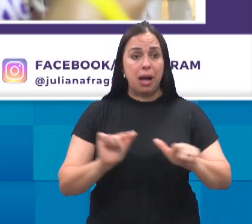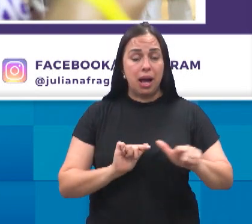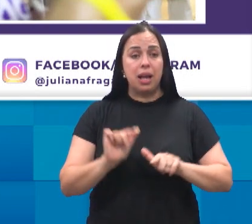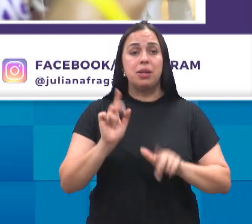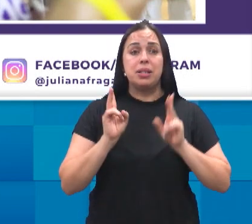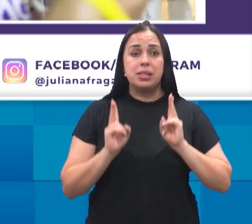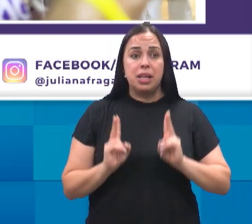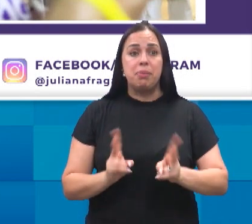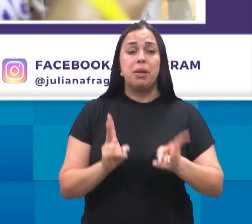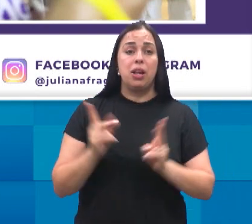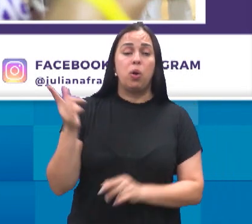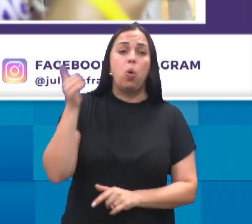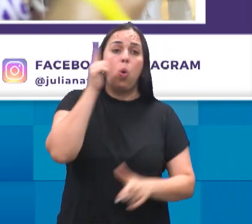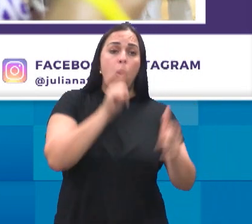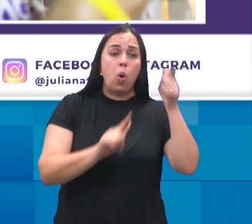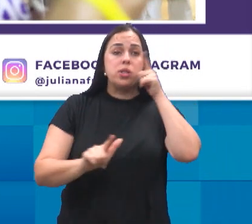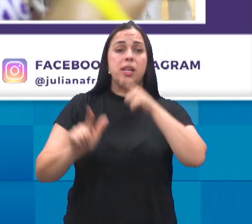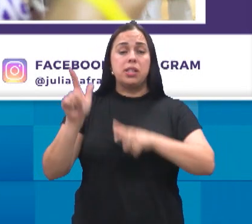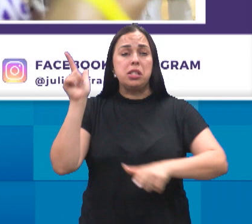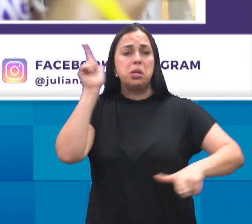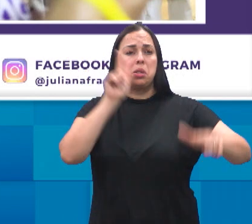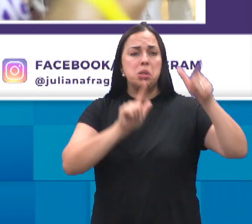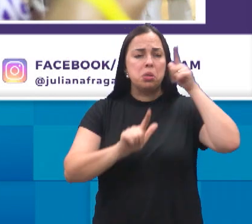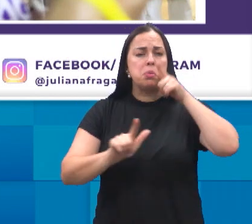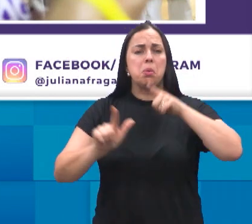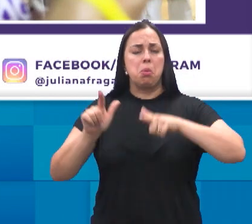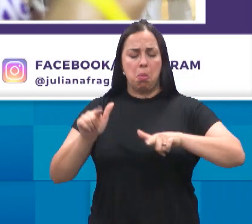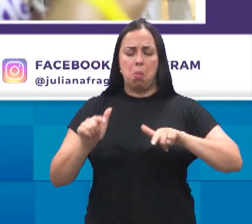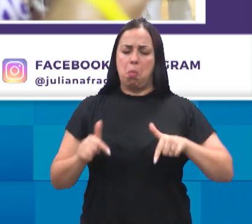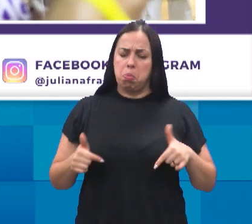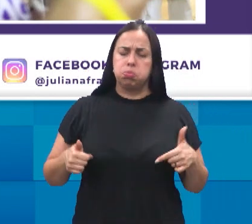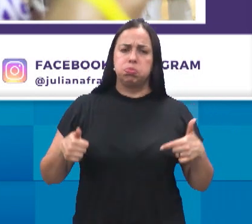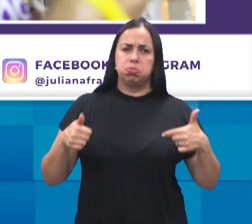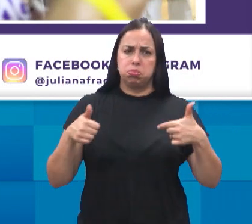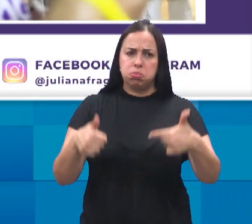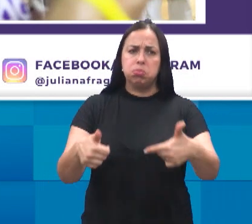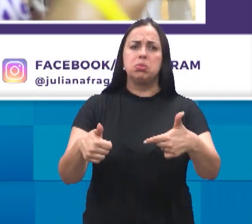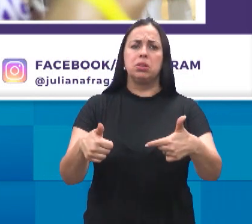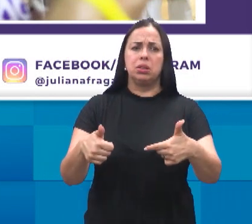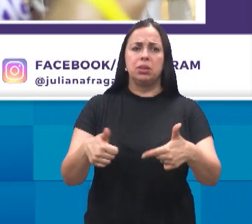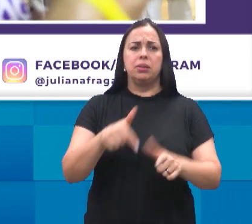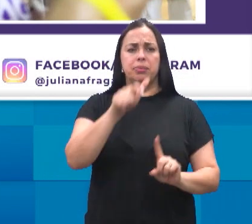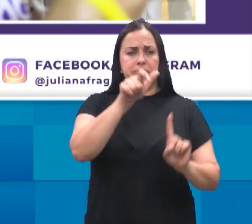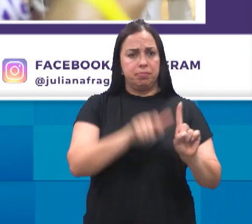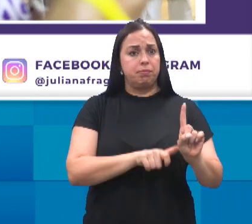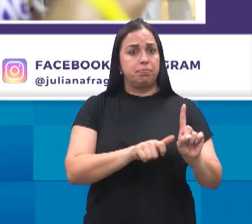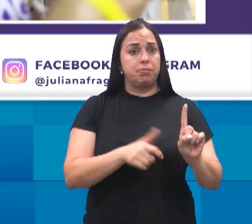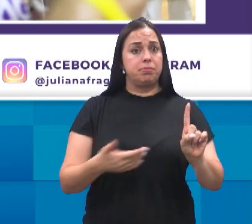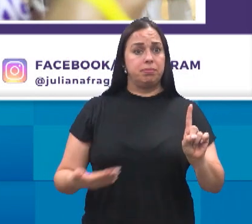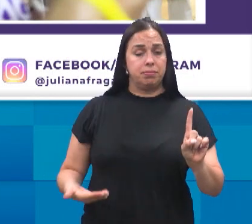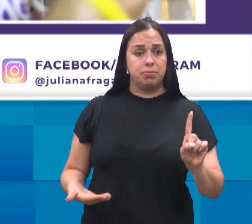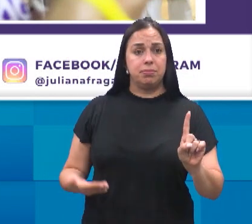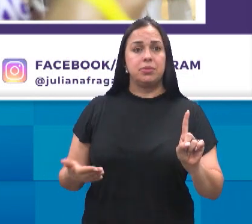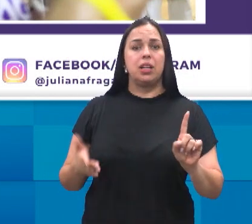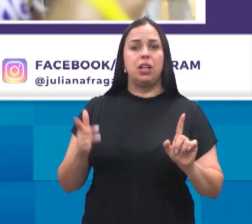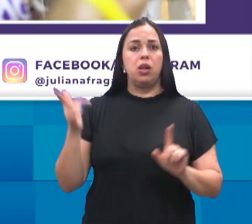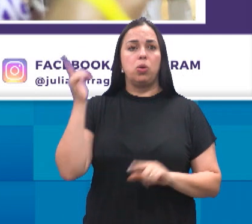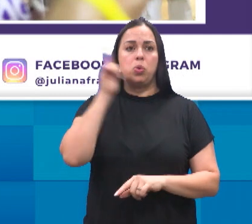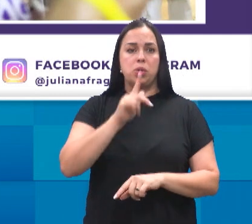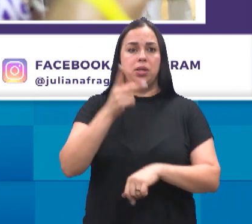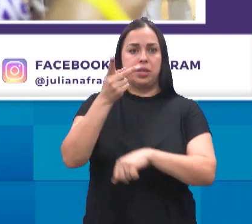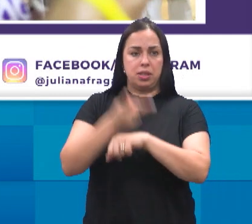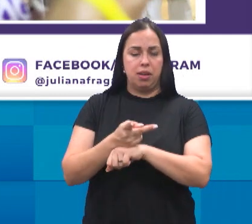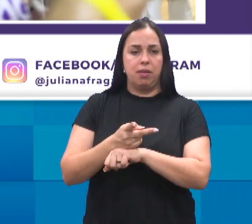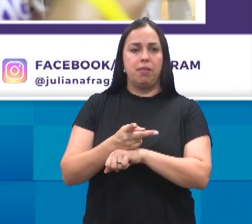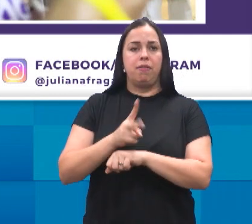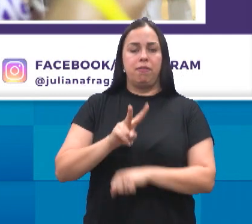dia, conquistas que dão sentido e significado para a capoeira, que o tornou um mestre. Recebeu o prêmio Viva Meu Mestre,